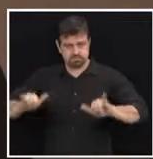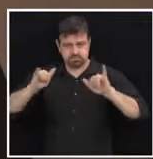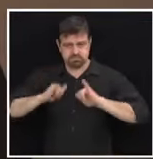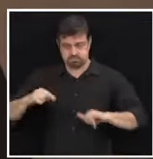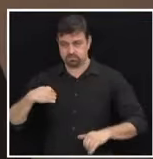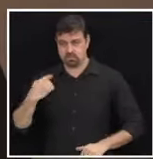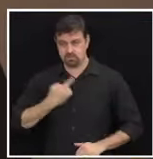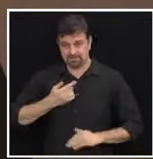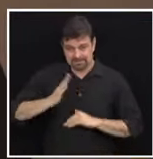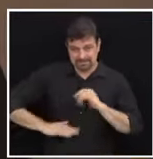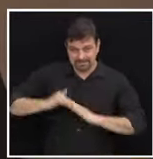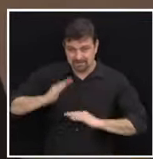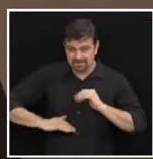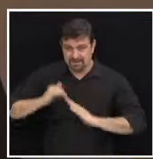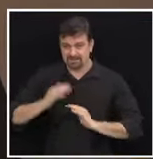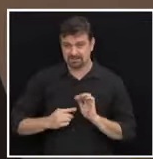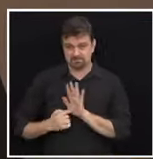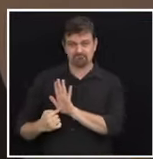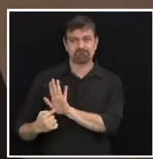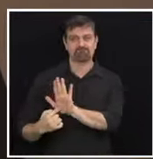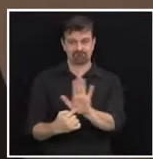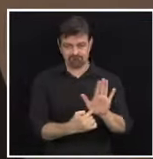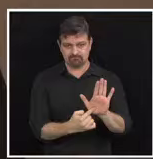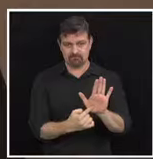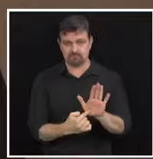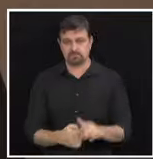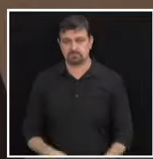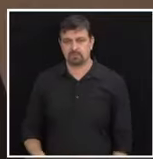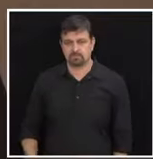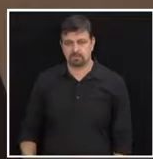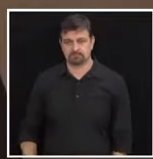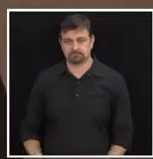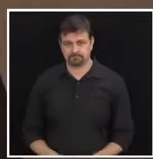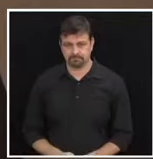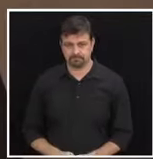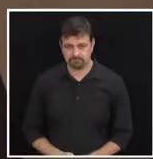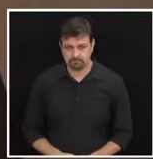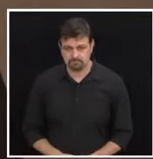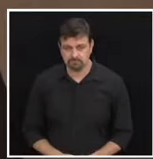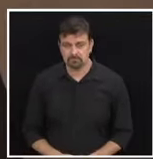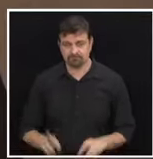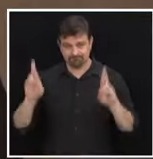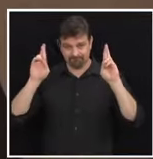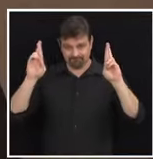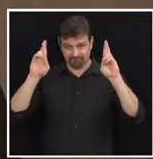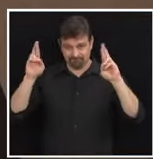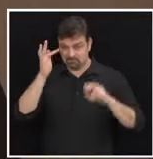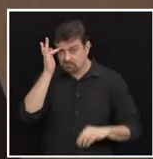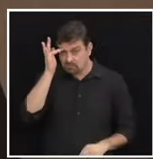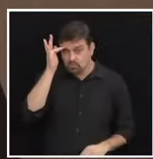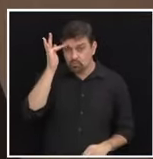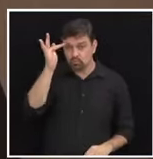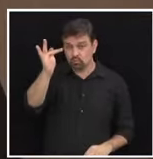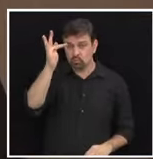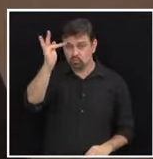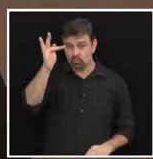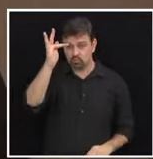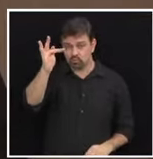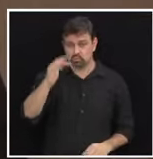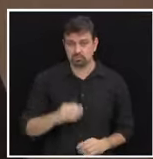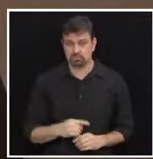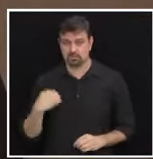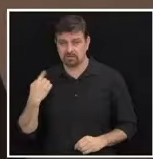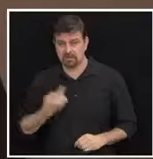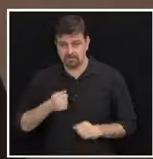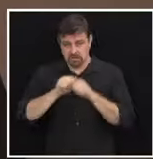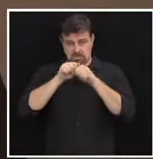e expondo o trabalho que a gente vem realizando, e espero que no futuro a gente